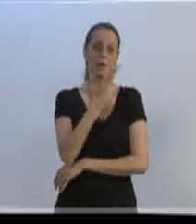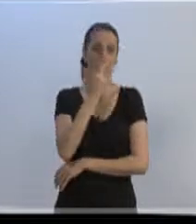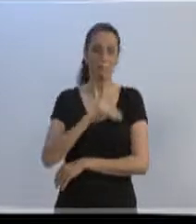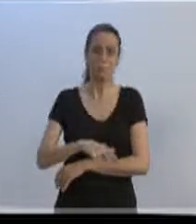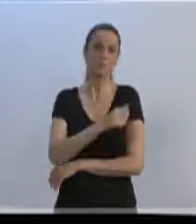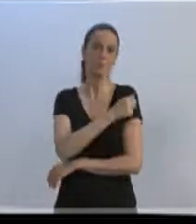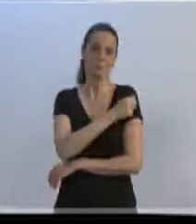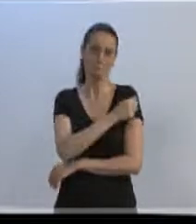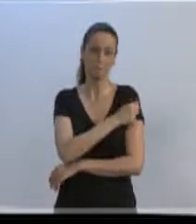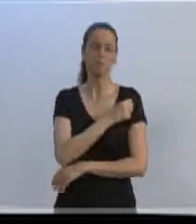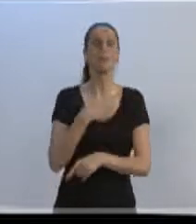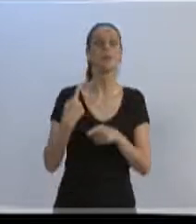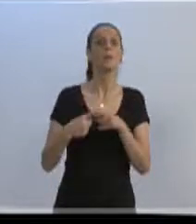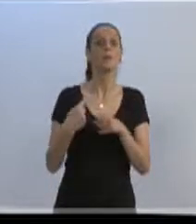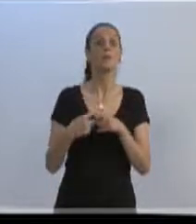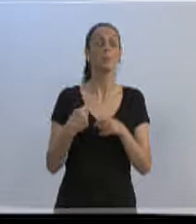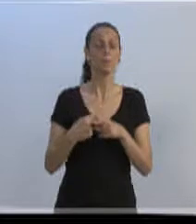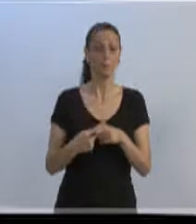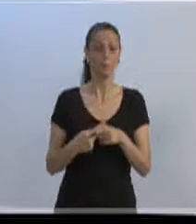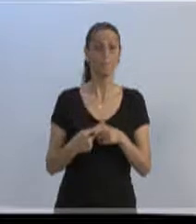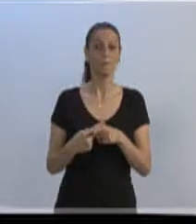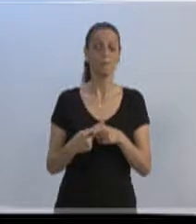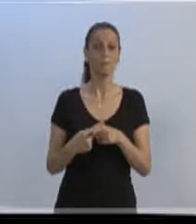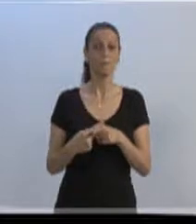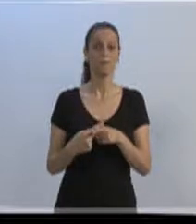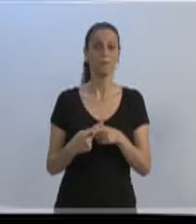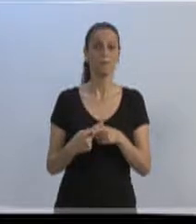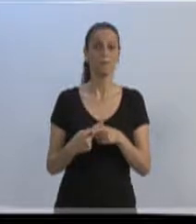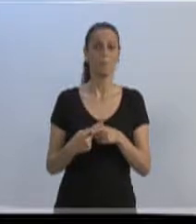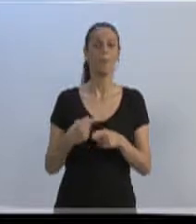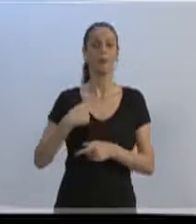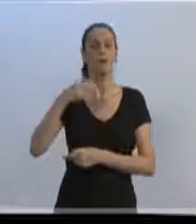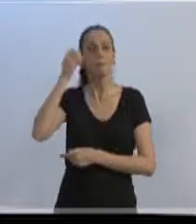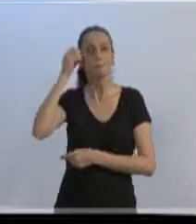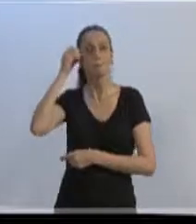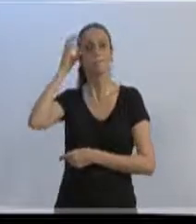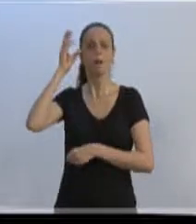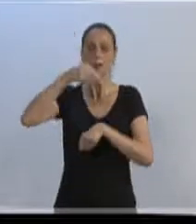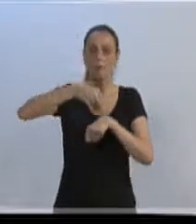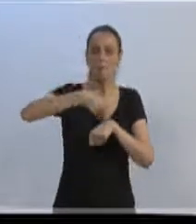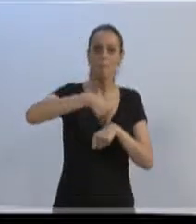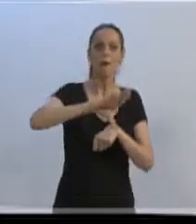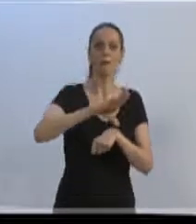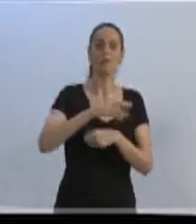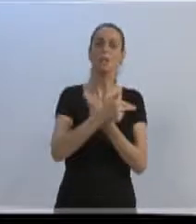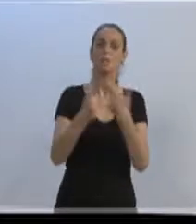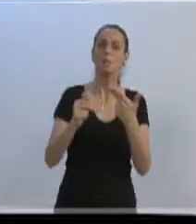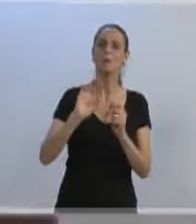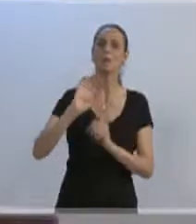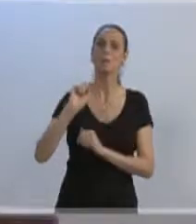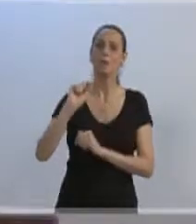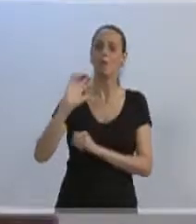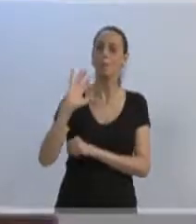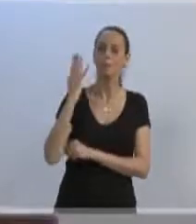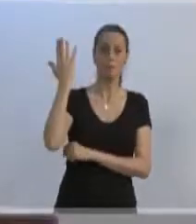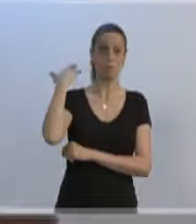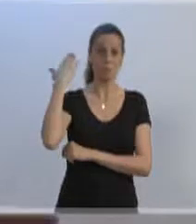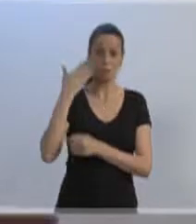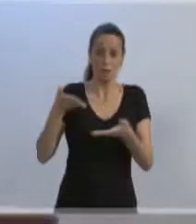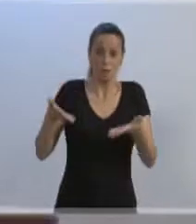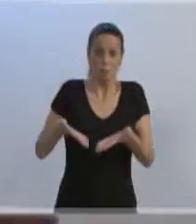forma de poder passar o conhecimento do passado e do presente